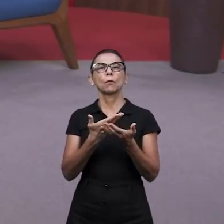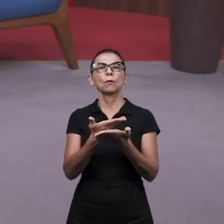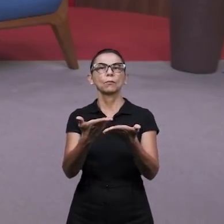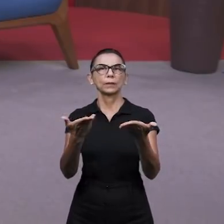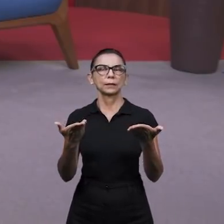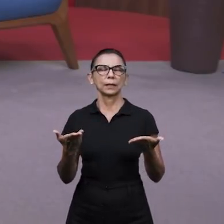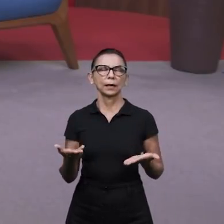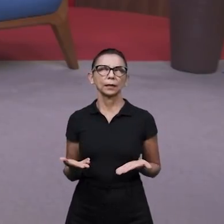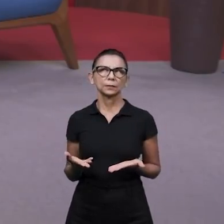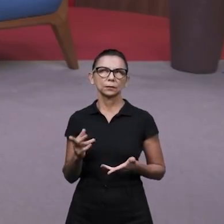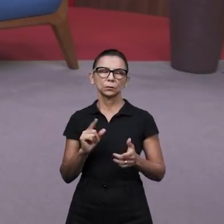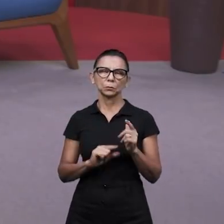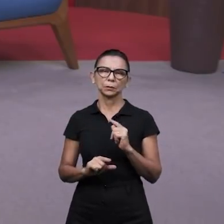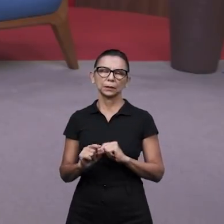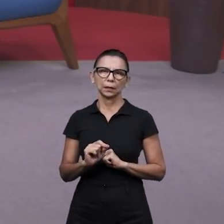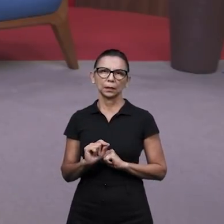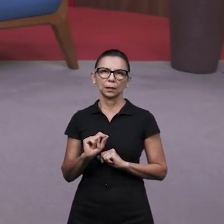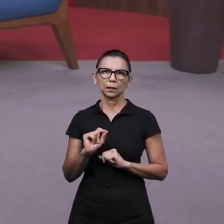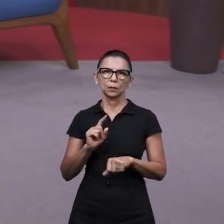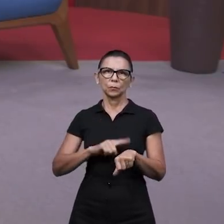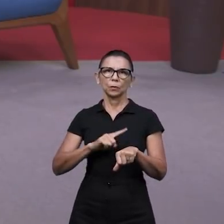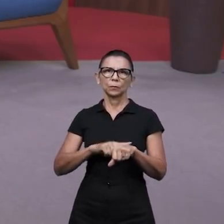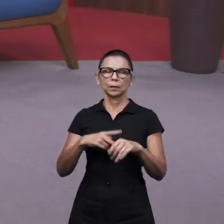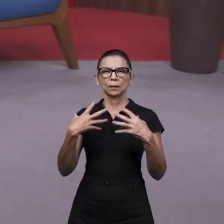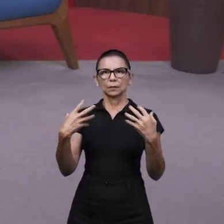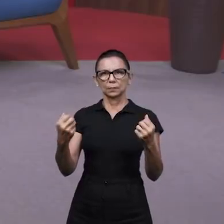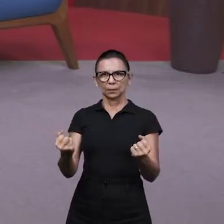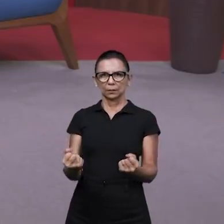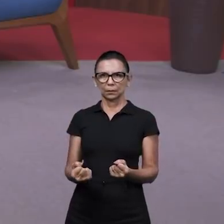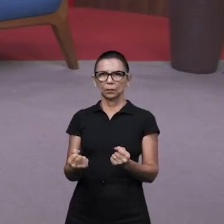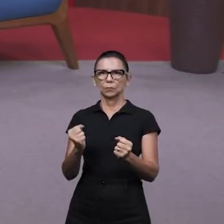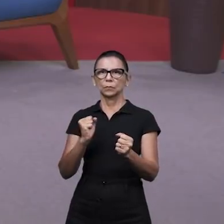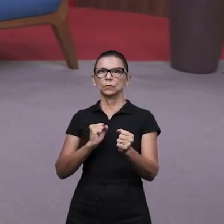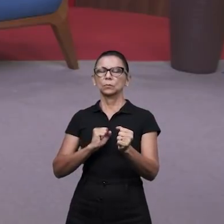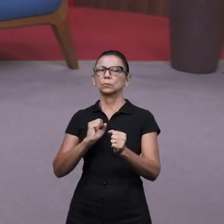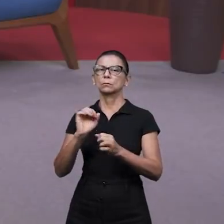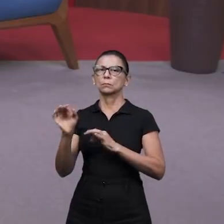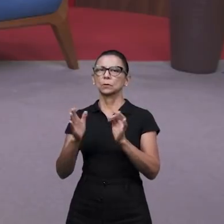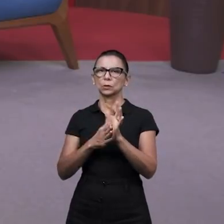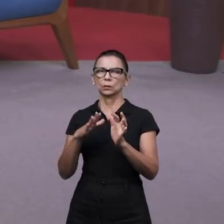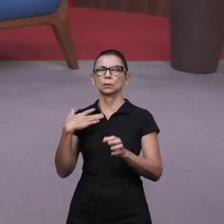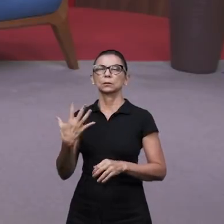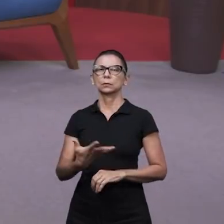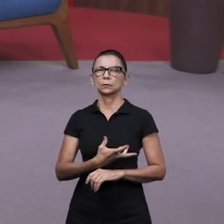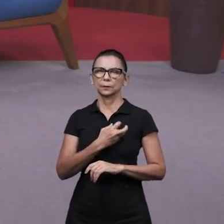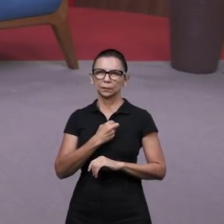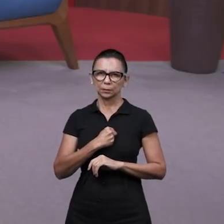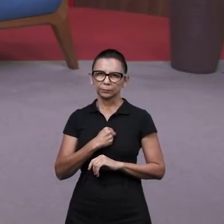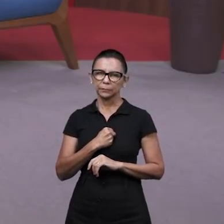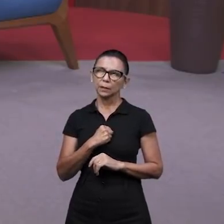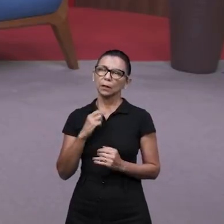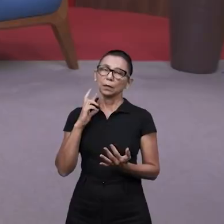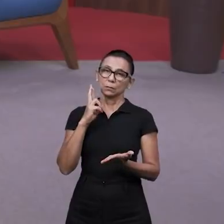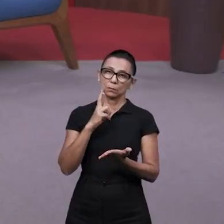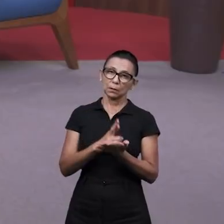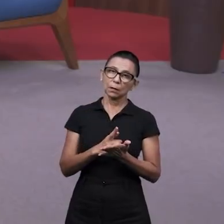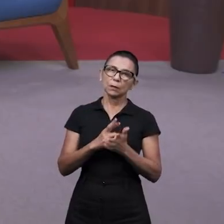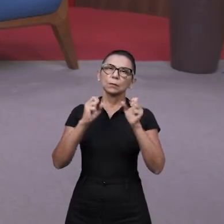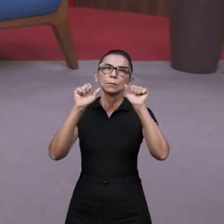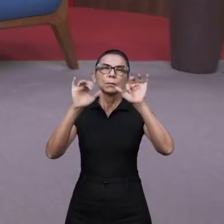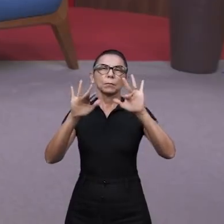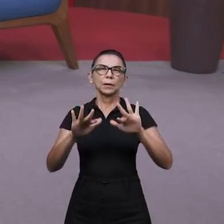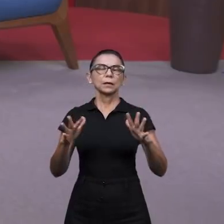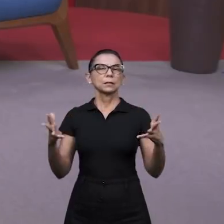ao vivermos o seu projeto, experiências maravilhosas. Isso nós vemos na vida de Sansão e vemos na vida de todos os